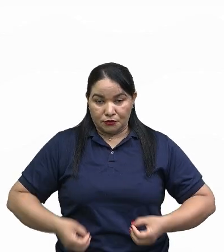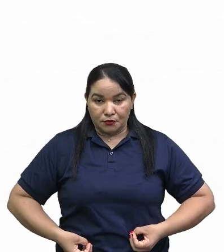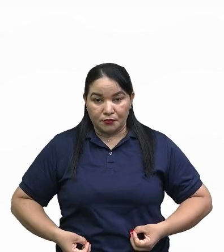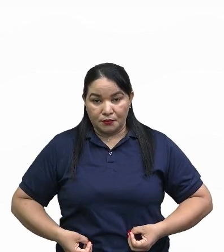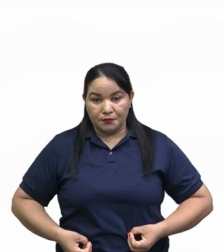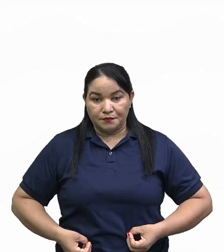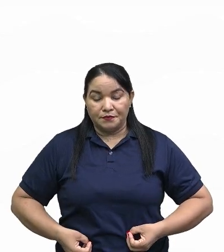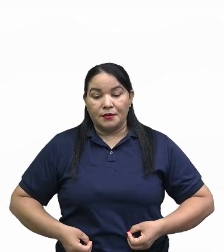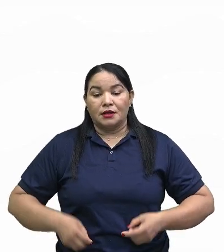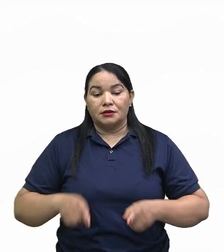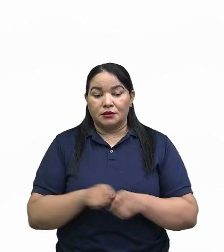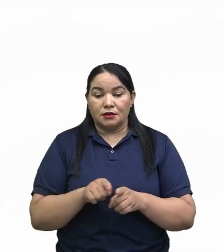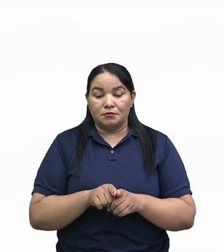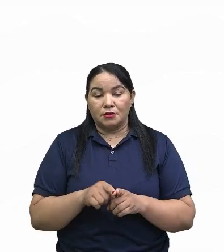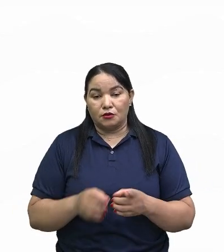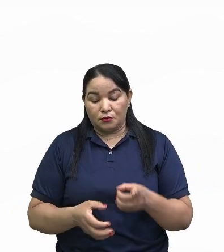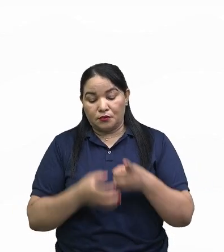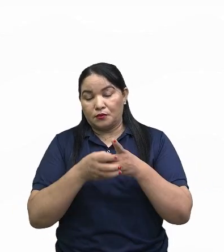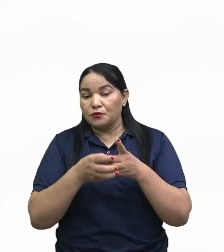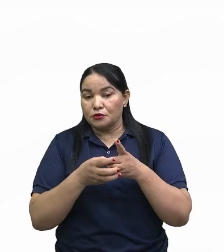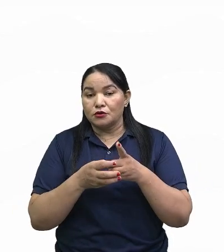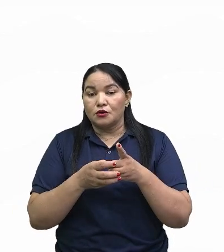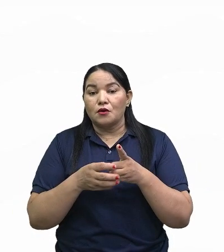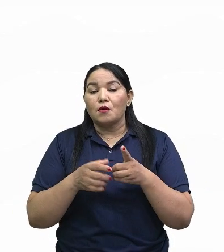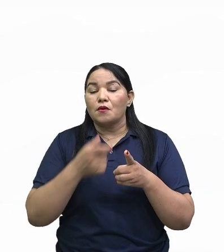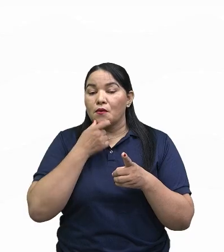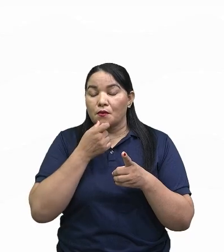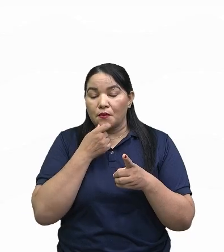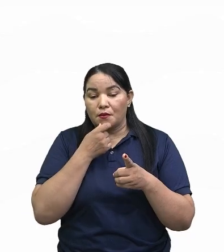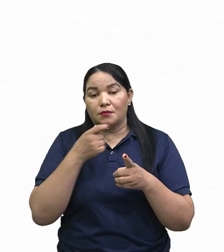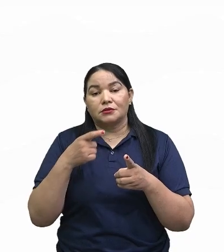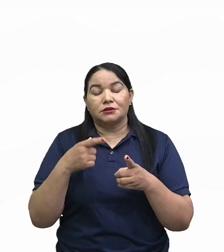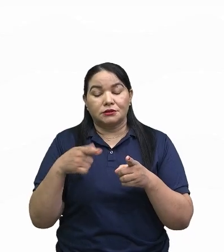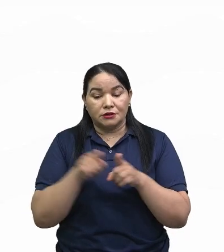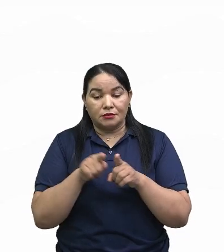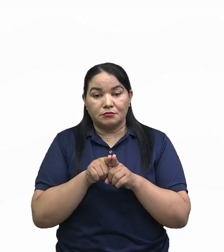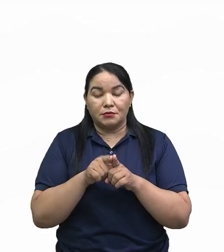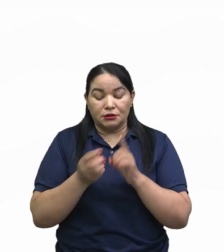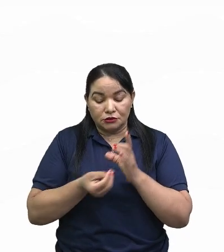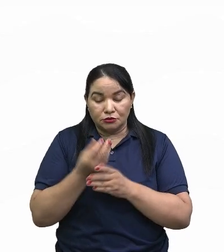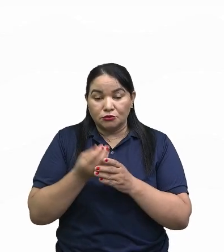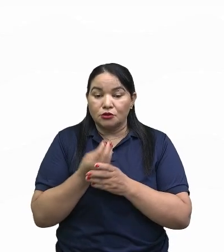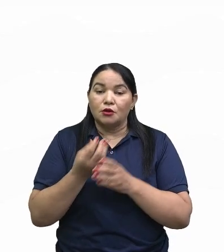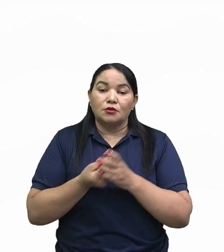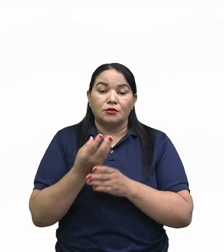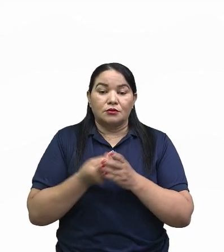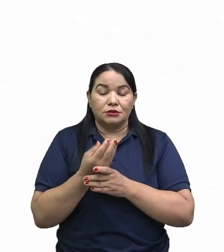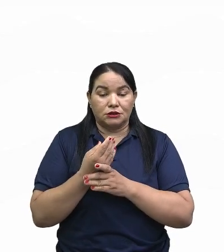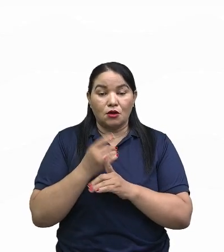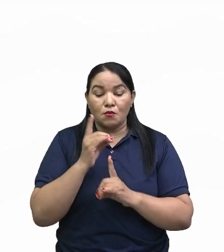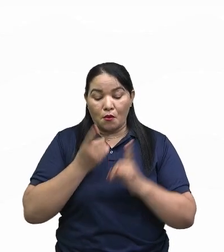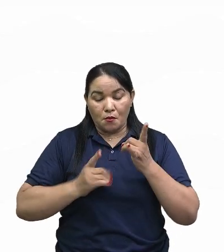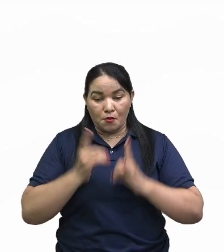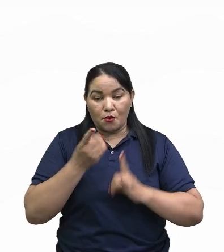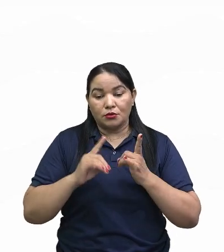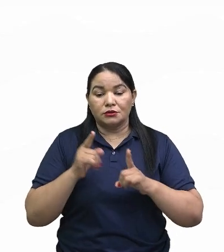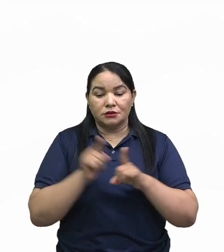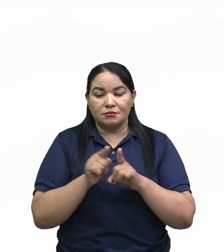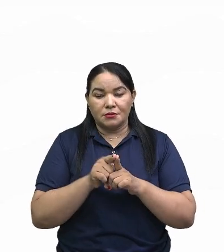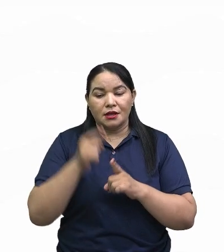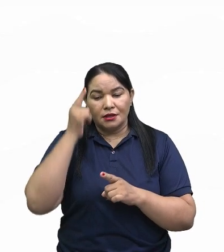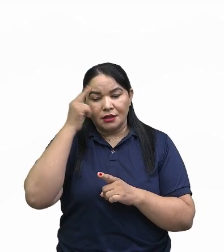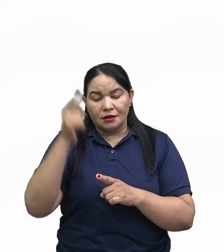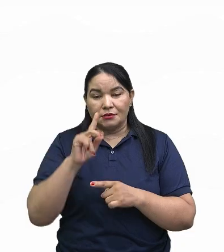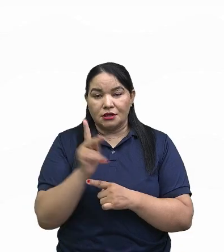e os testículos do masculino são estimulados por hormônios produzidos pela hipófise. Lembra onde está